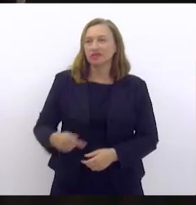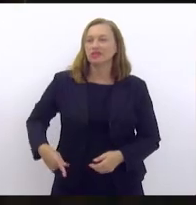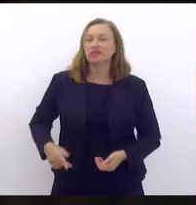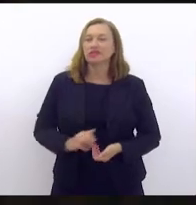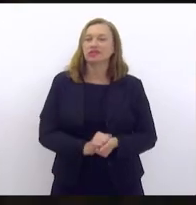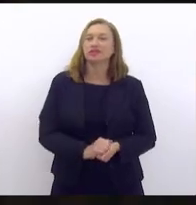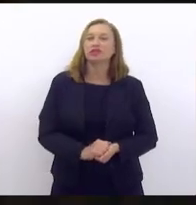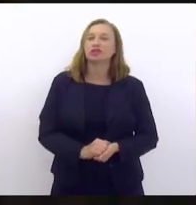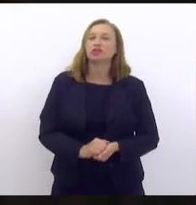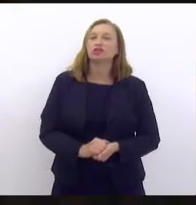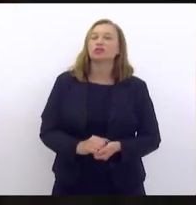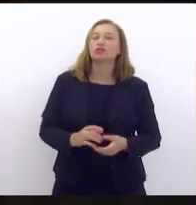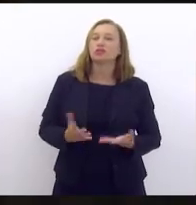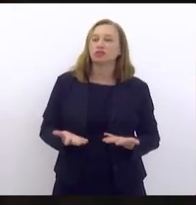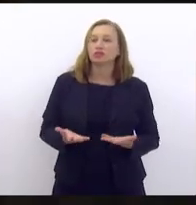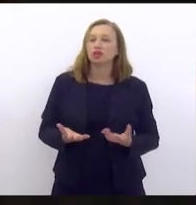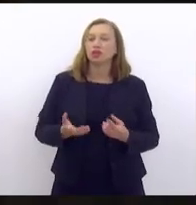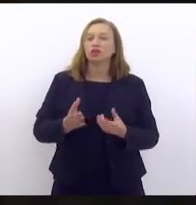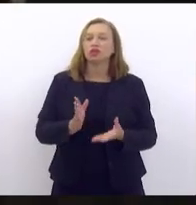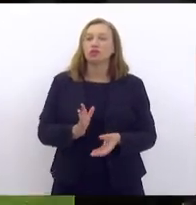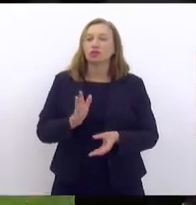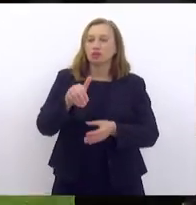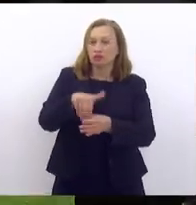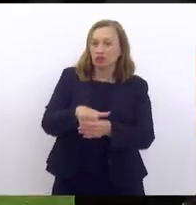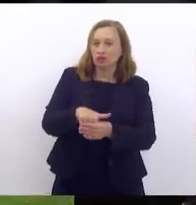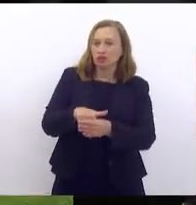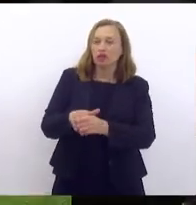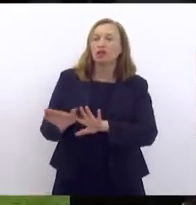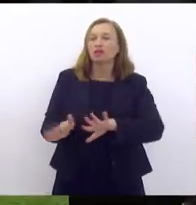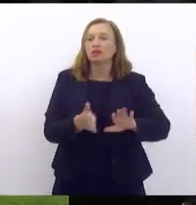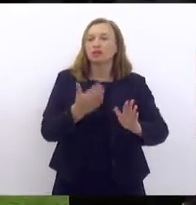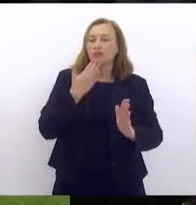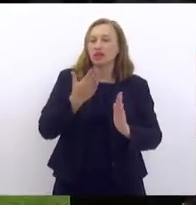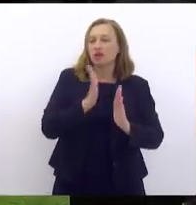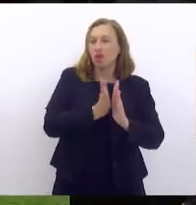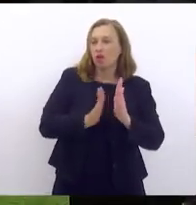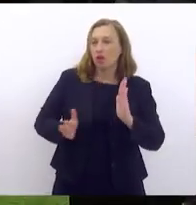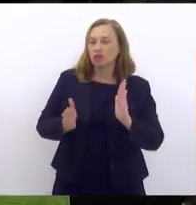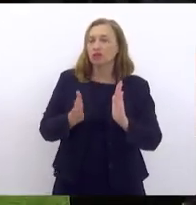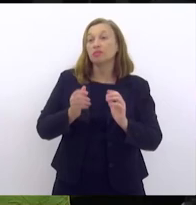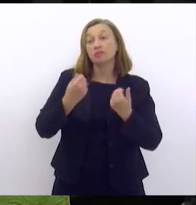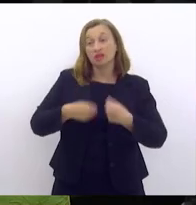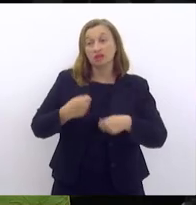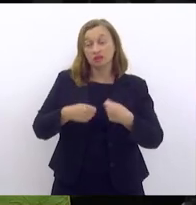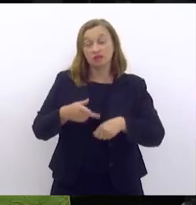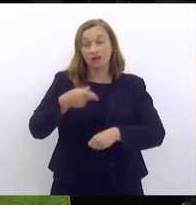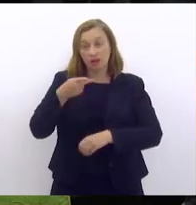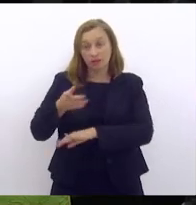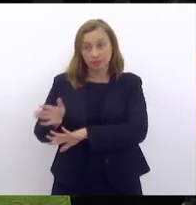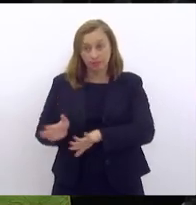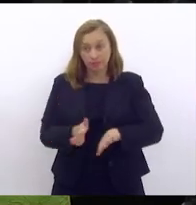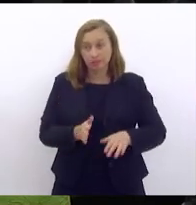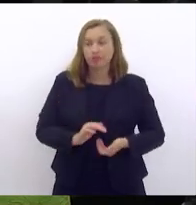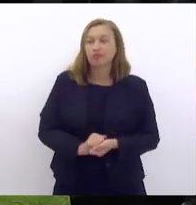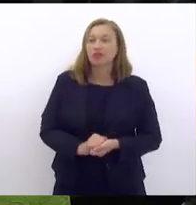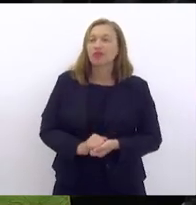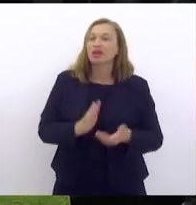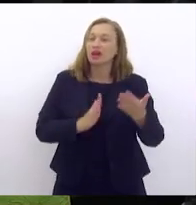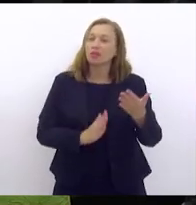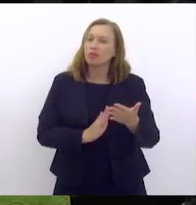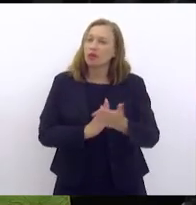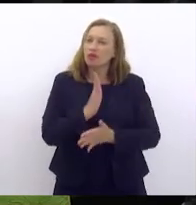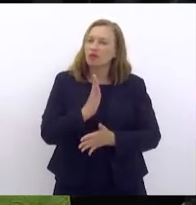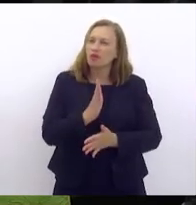Com os pareceres emitidos em presidente, votação... Presidente, questão de ordem, eu preciso retificar. Por favor. Favoráveis